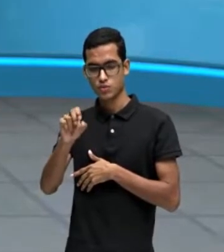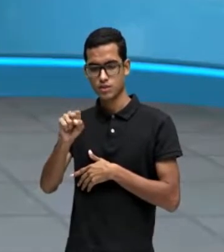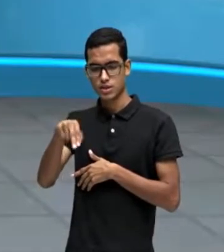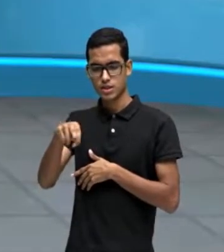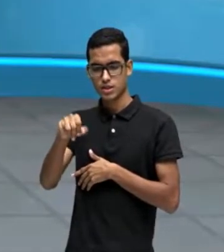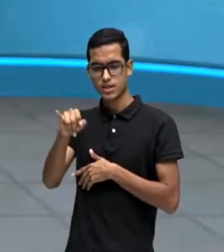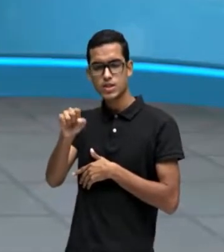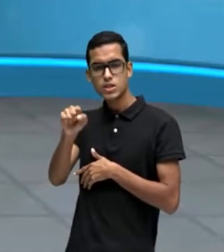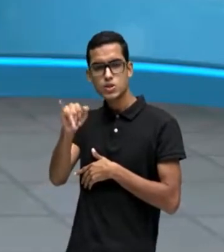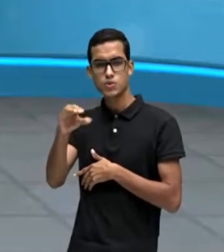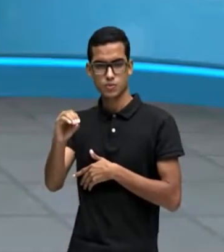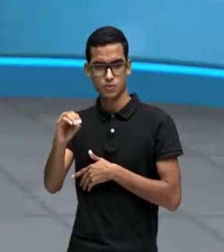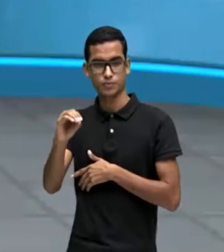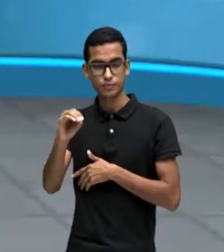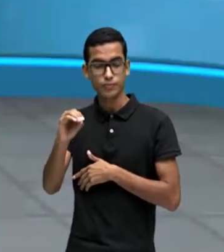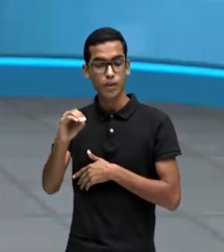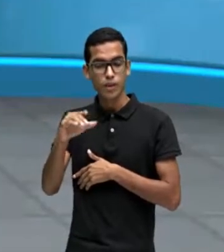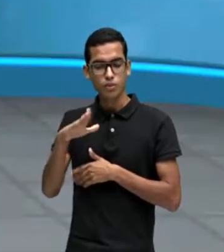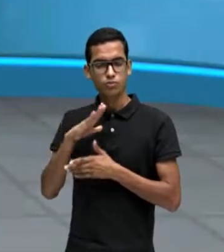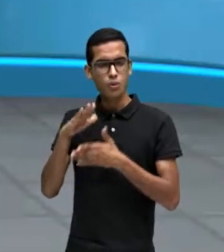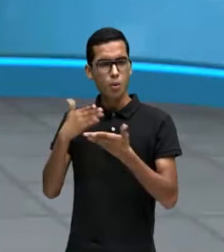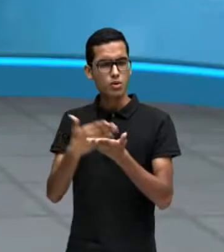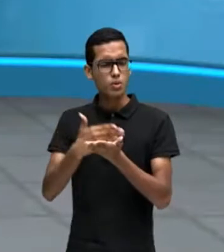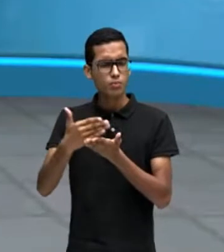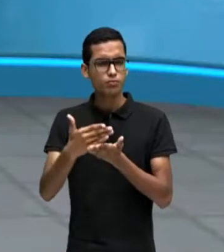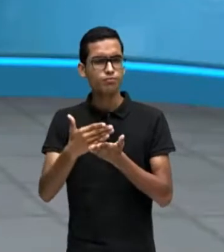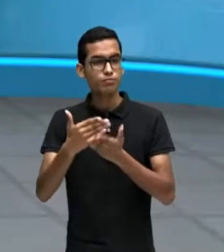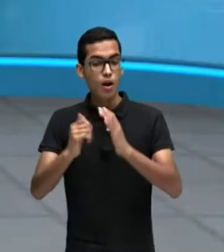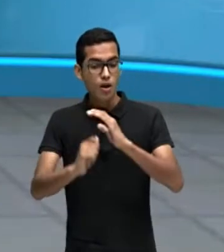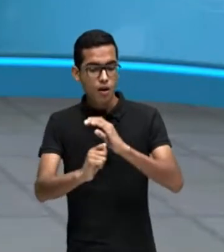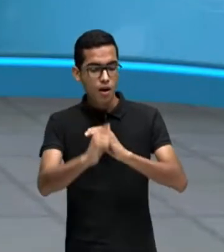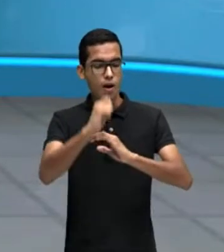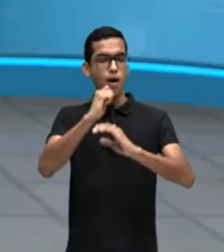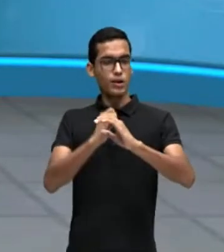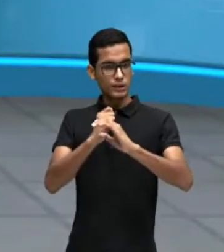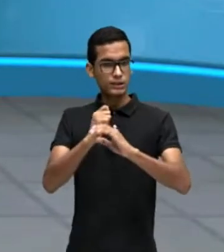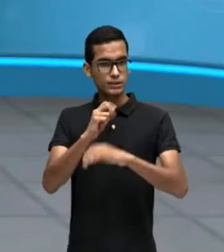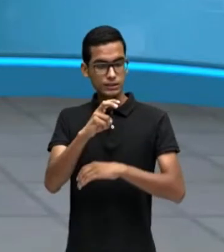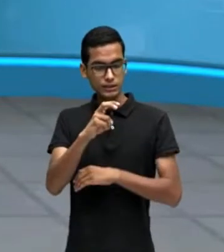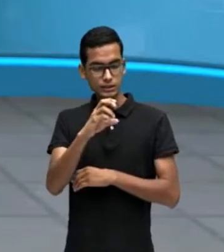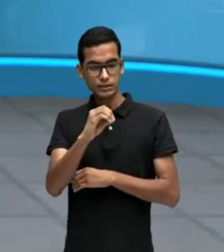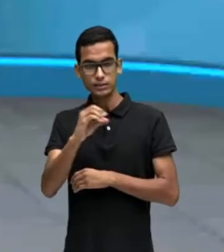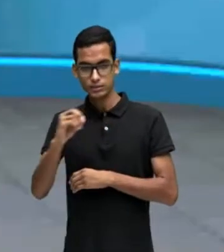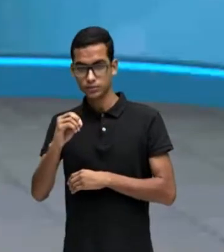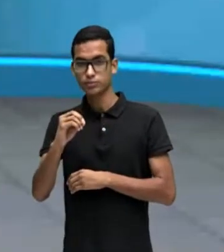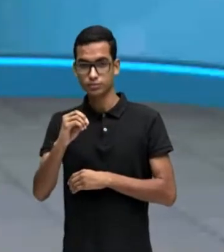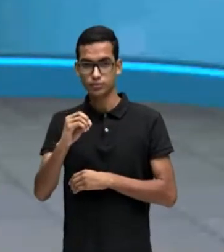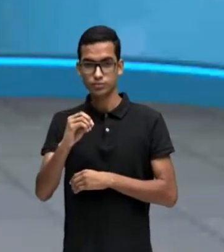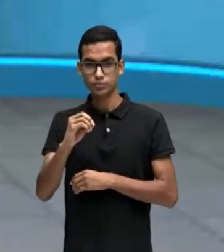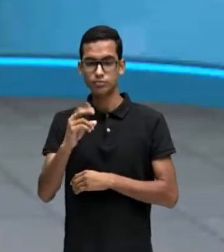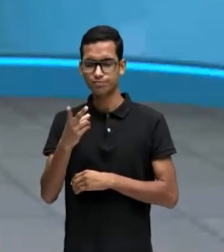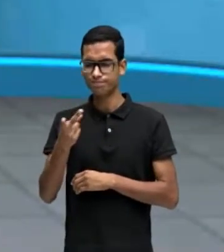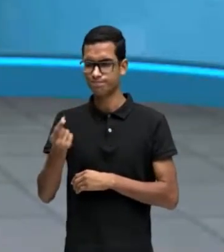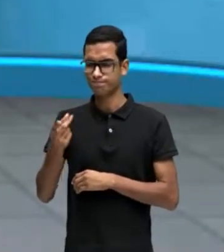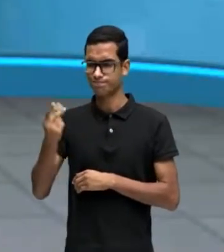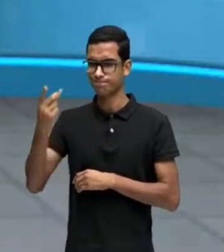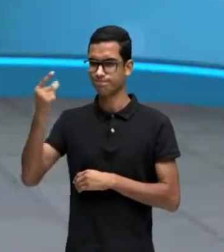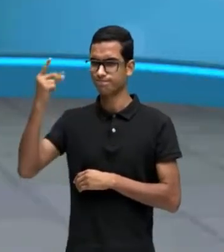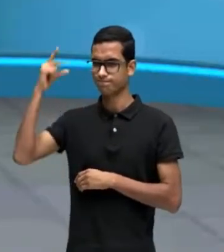foi aqui, 550 anos antes de Cristo, gente. Olha, bote tempo nisso, né? Já faz um tempão. Então,